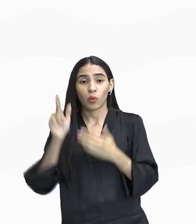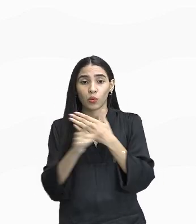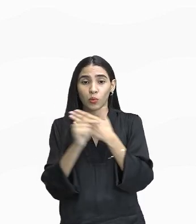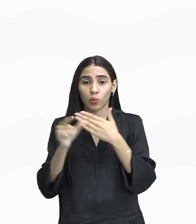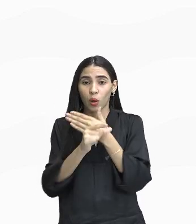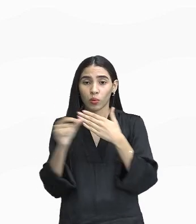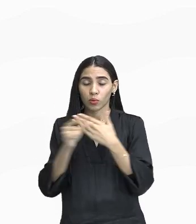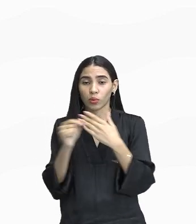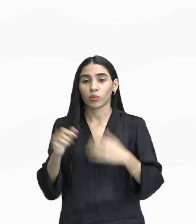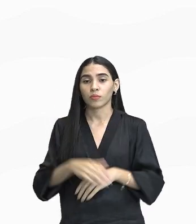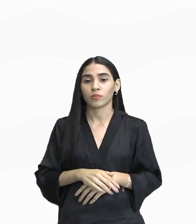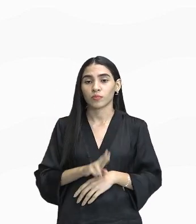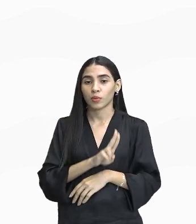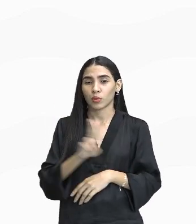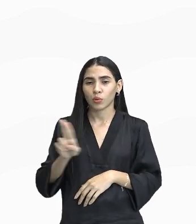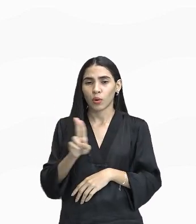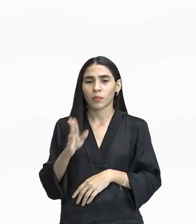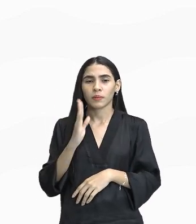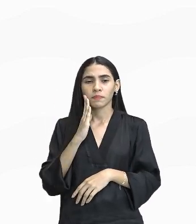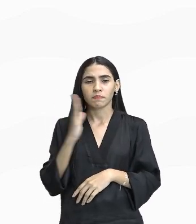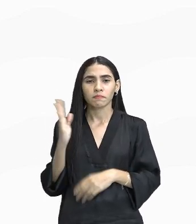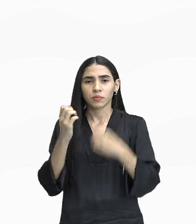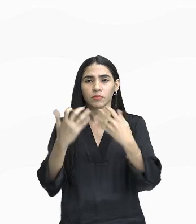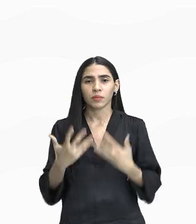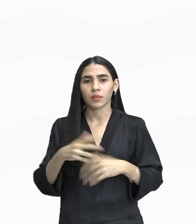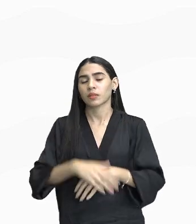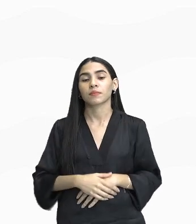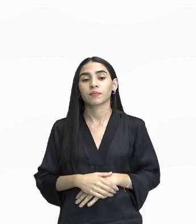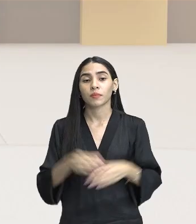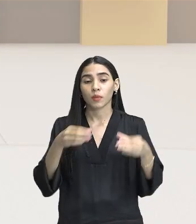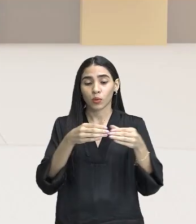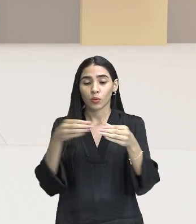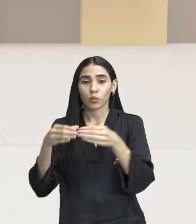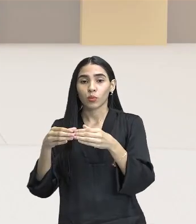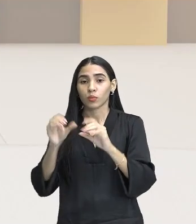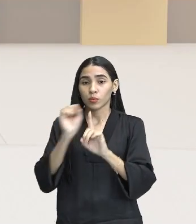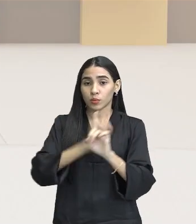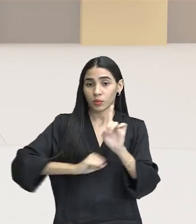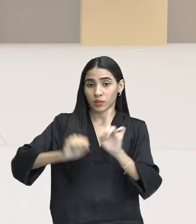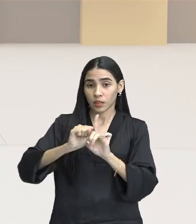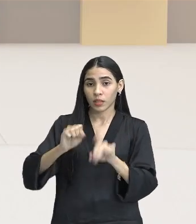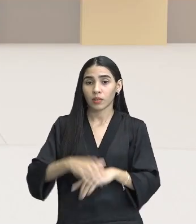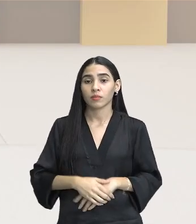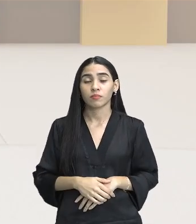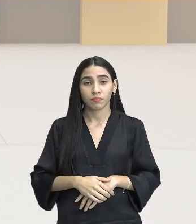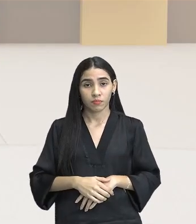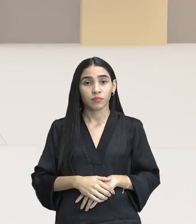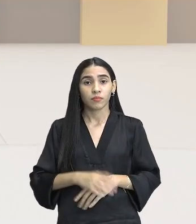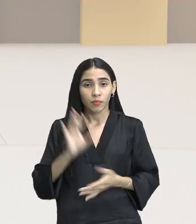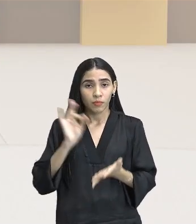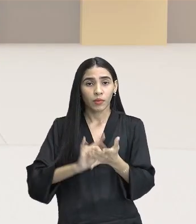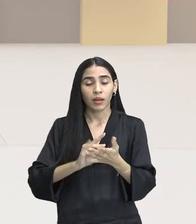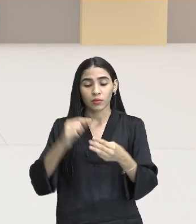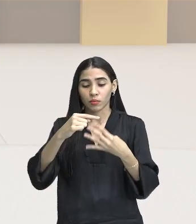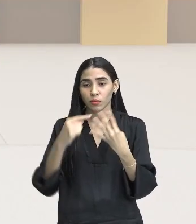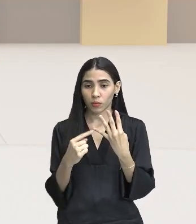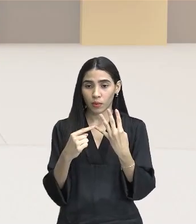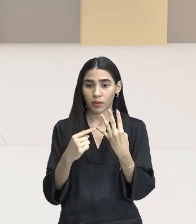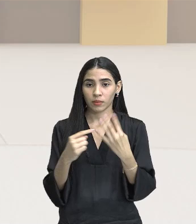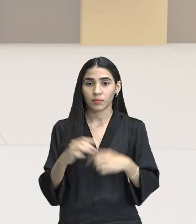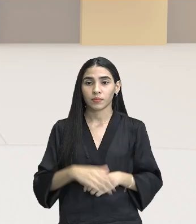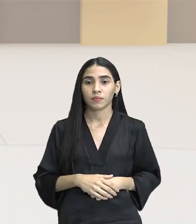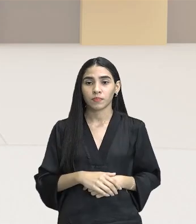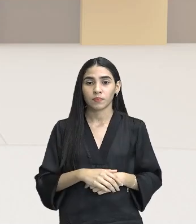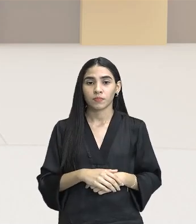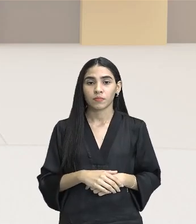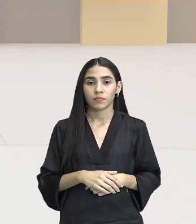de 1994, nos diz que nos grupos sociais elas existem, e são 4. São elas,